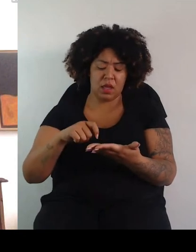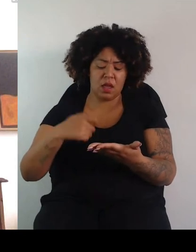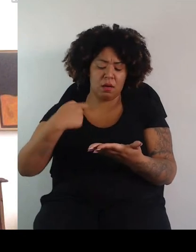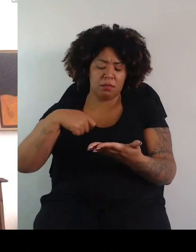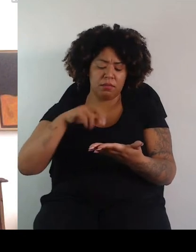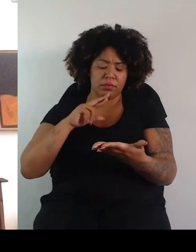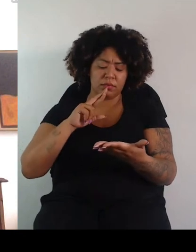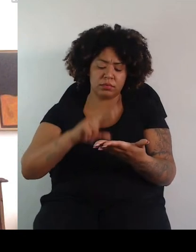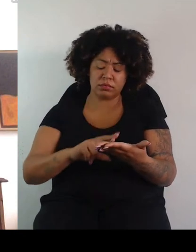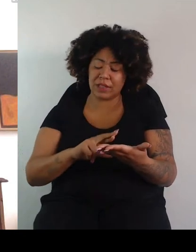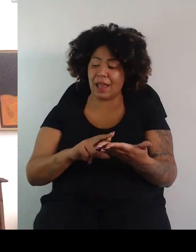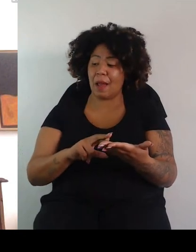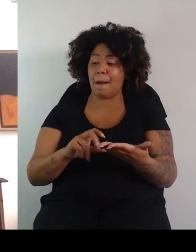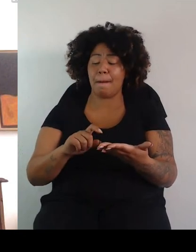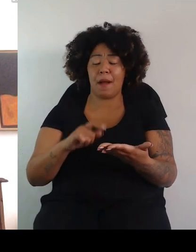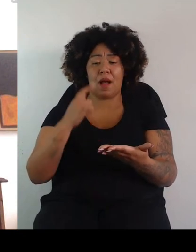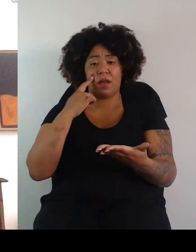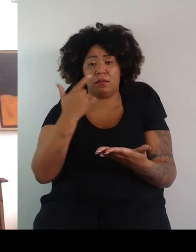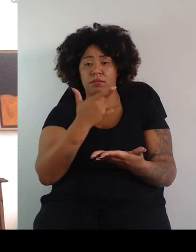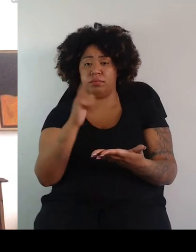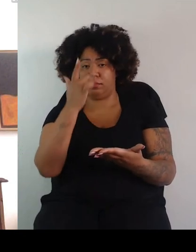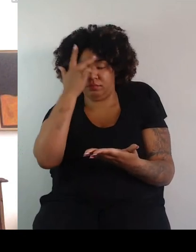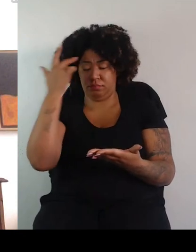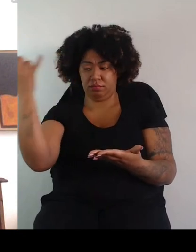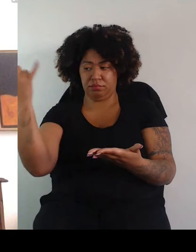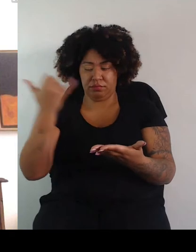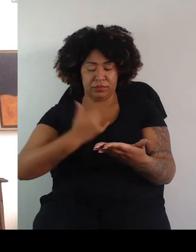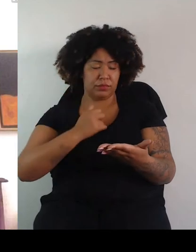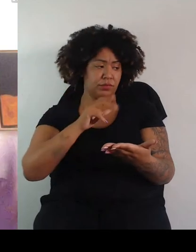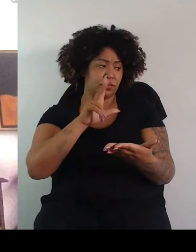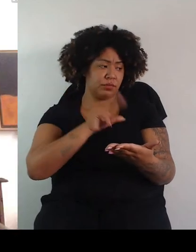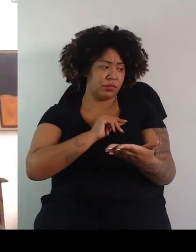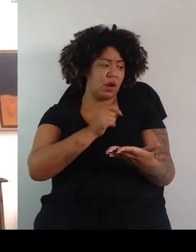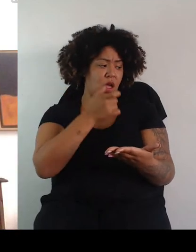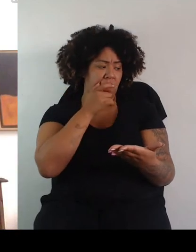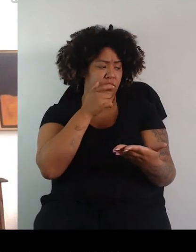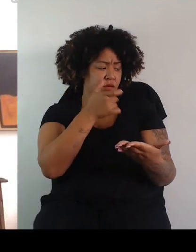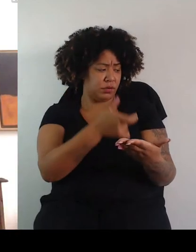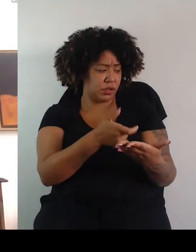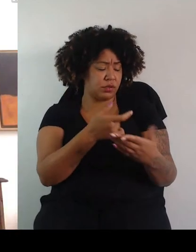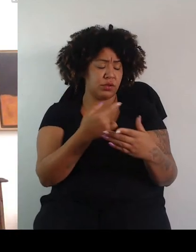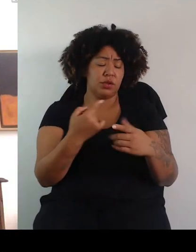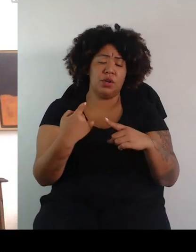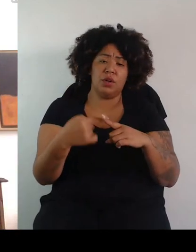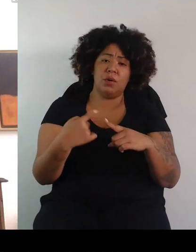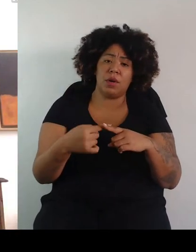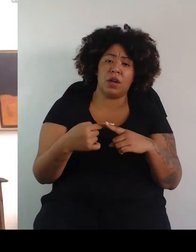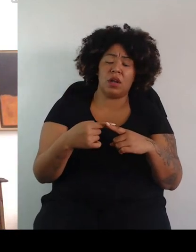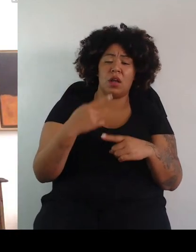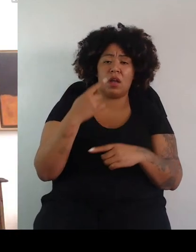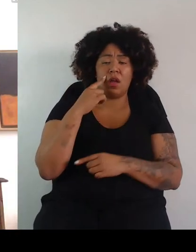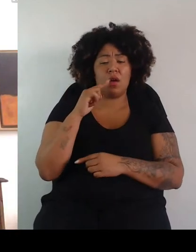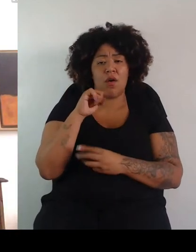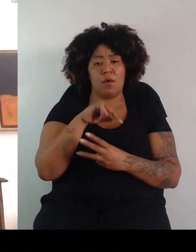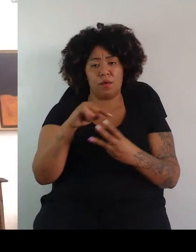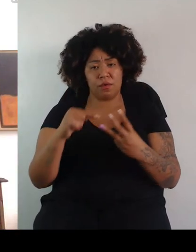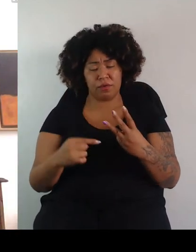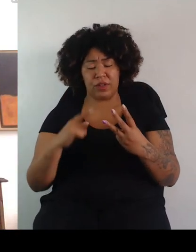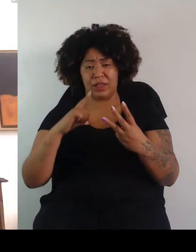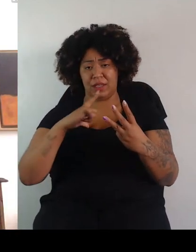interessante porque eu vi três freiras da minha